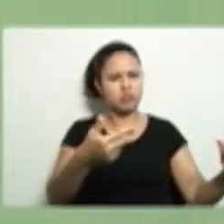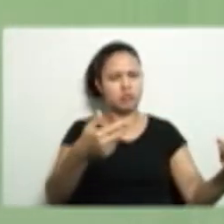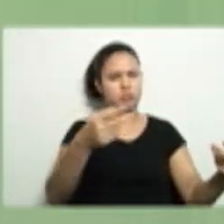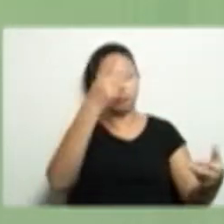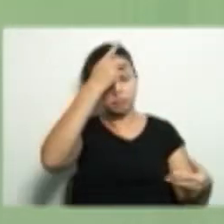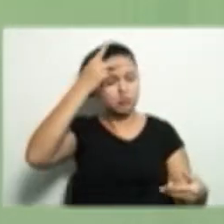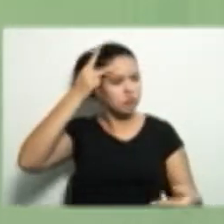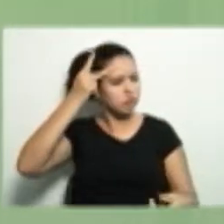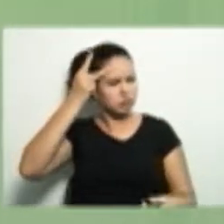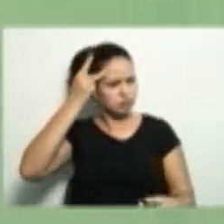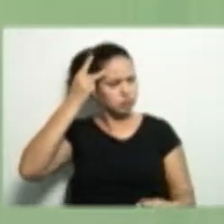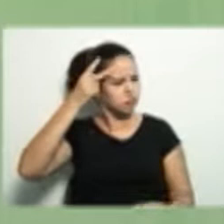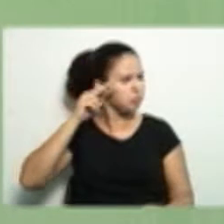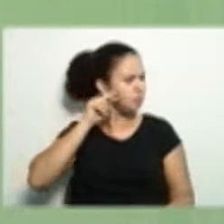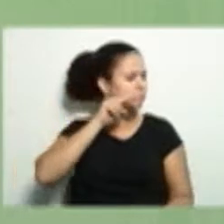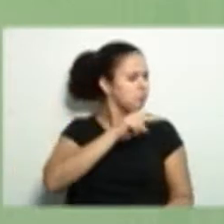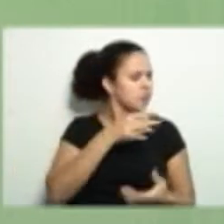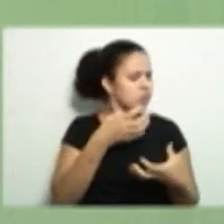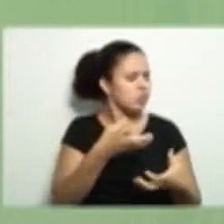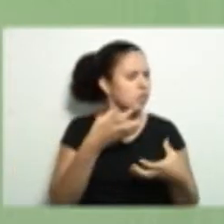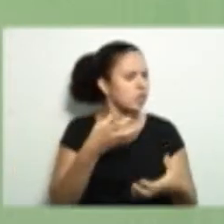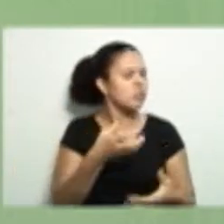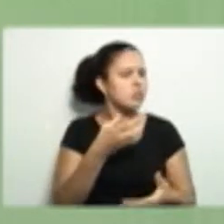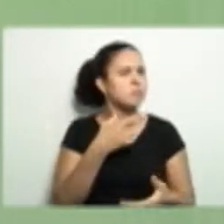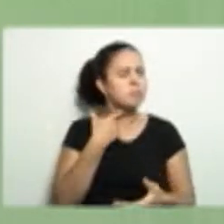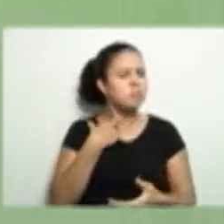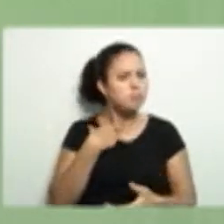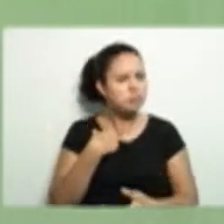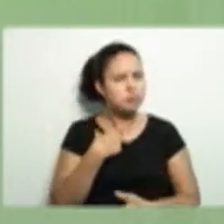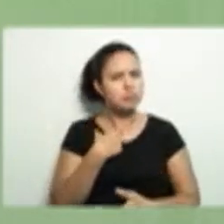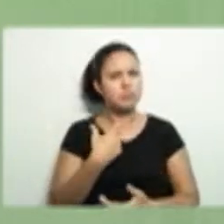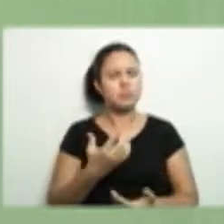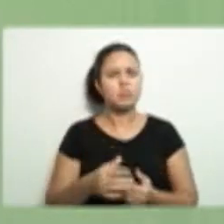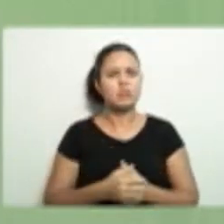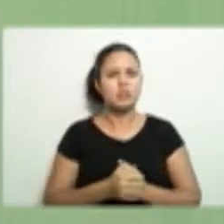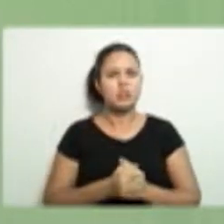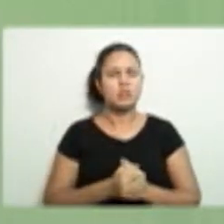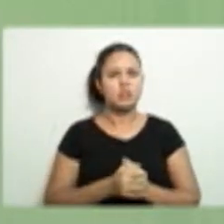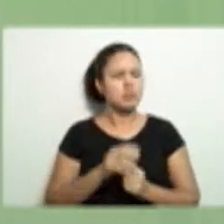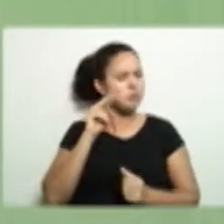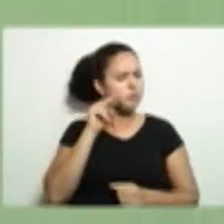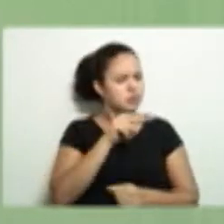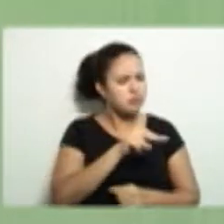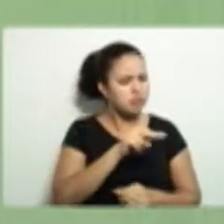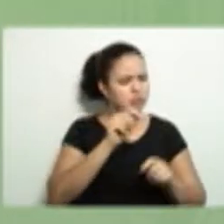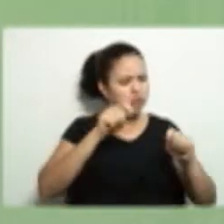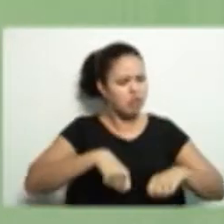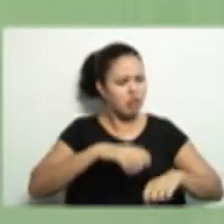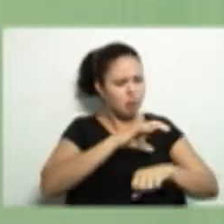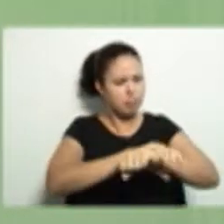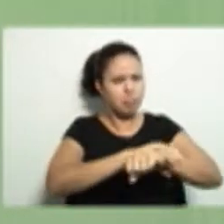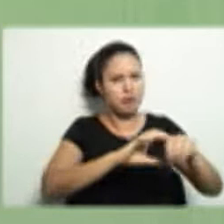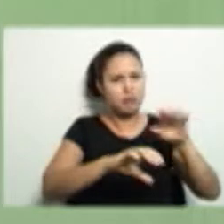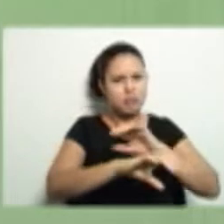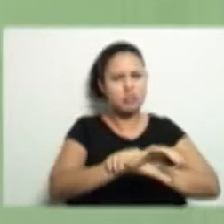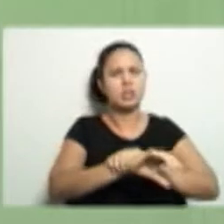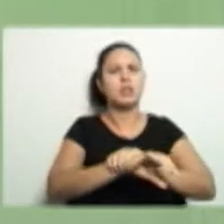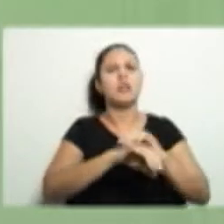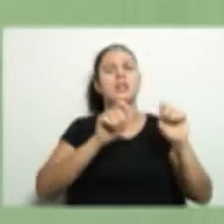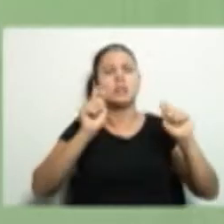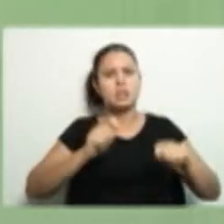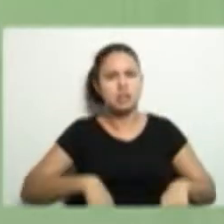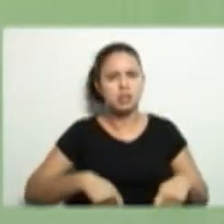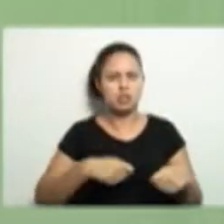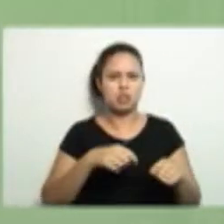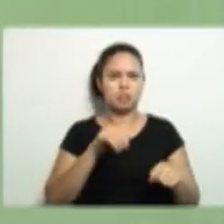ser físicos, como o professor falou. Eles são tangíveis, são mercadorias palpáveis, como